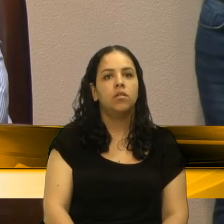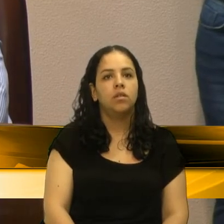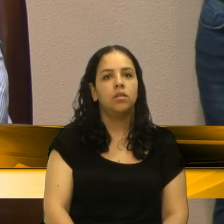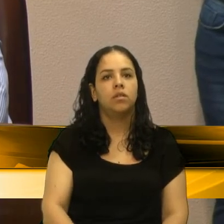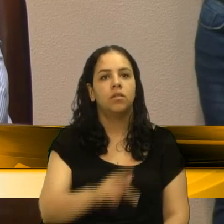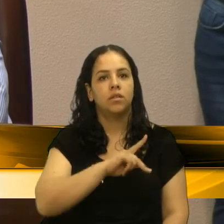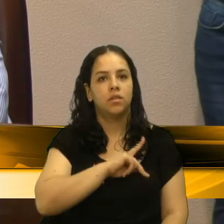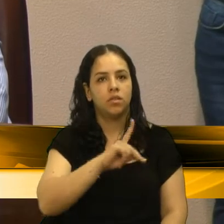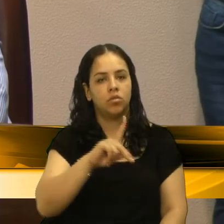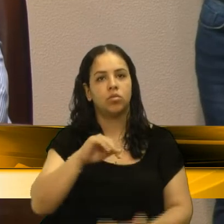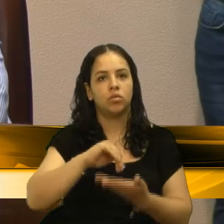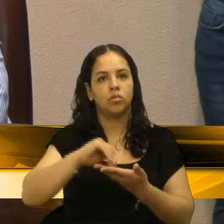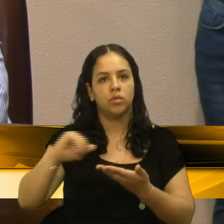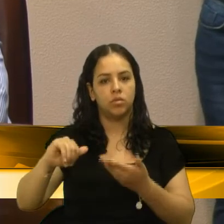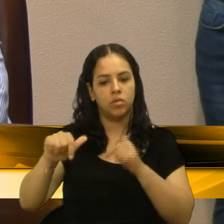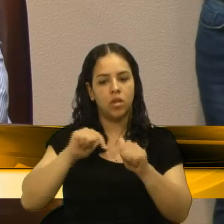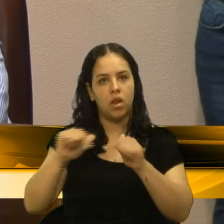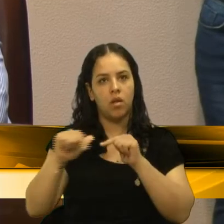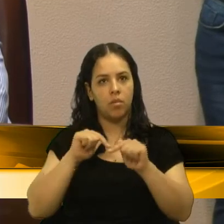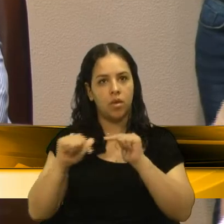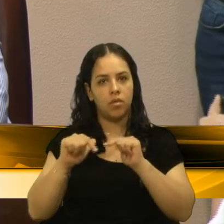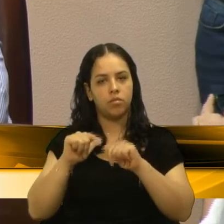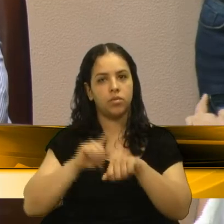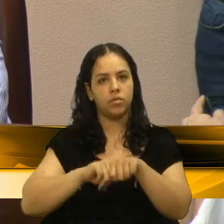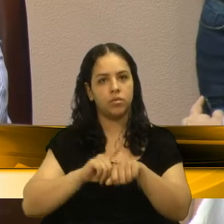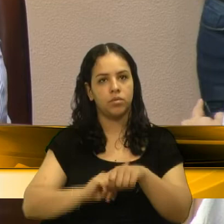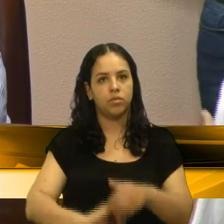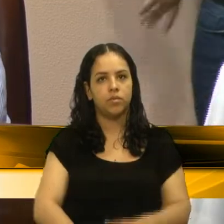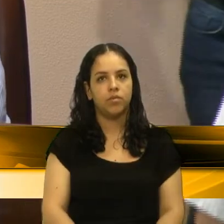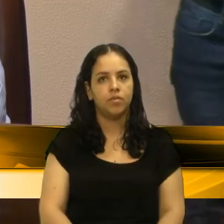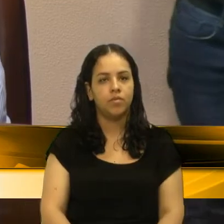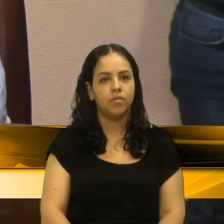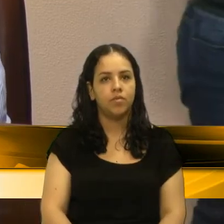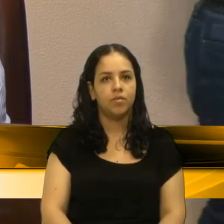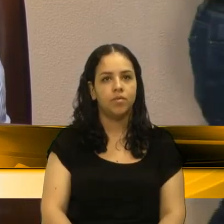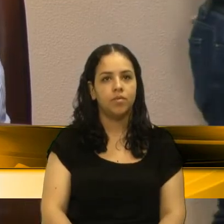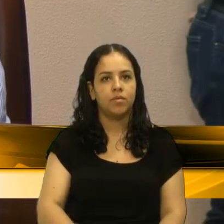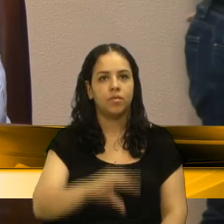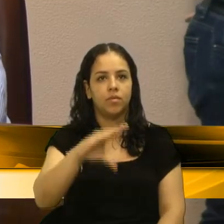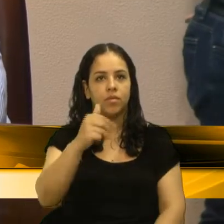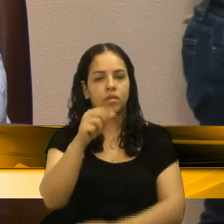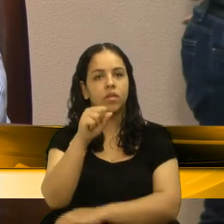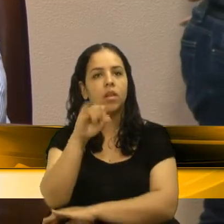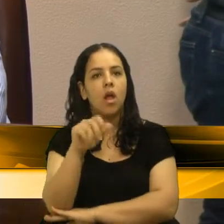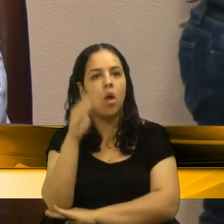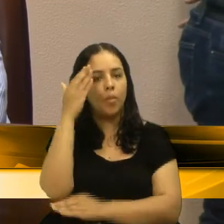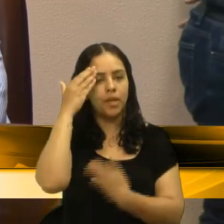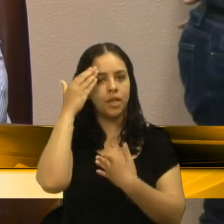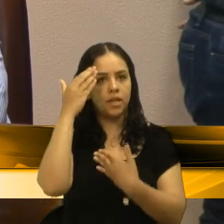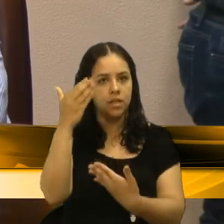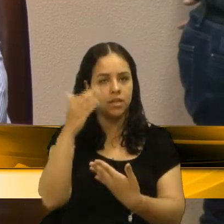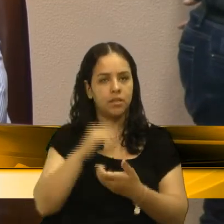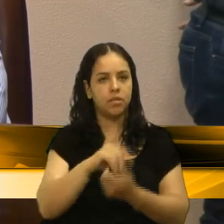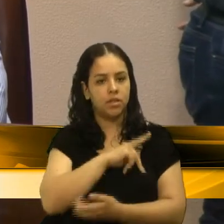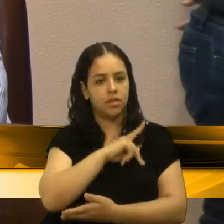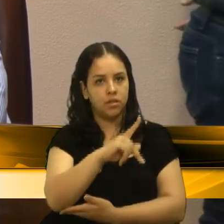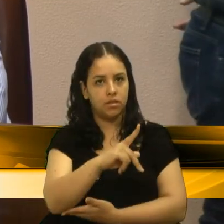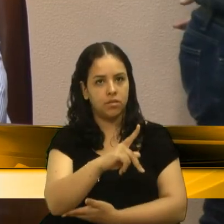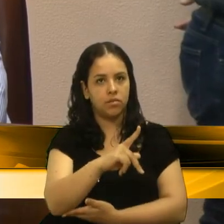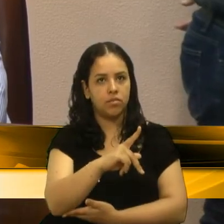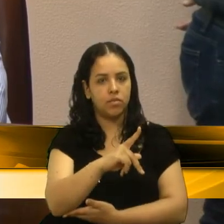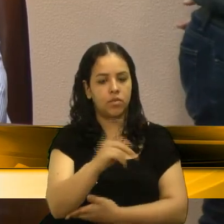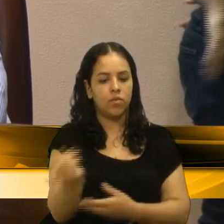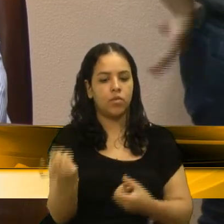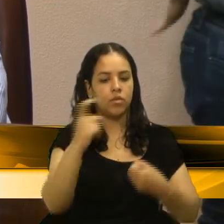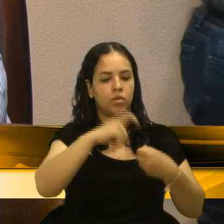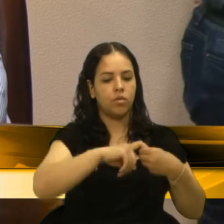Presidente, suspendemos os trabalhos momentaneamente. Doutora Cássia, obrigado. Presidente, ao senhor Tomé, retomamos